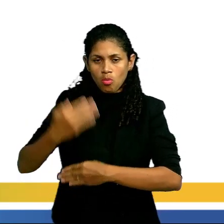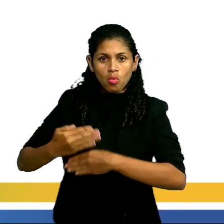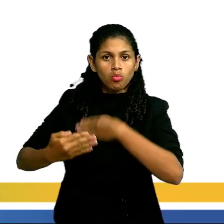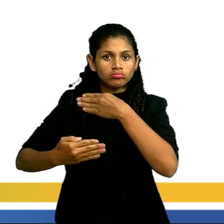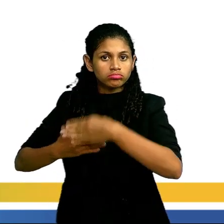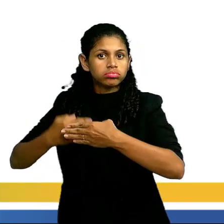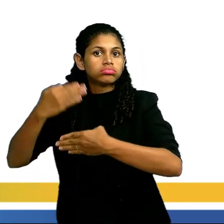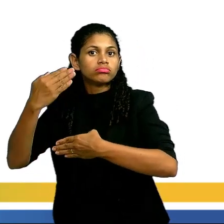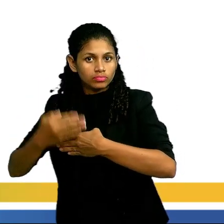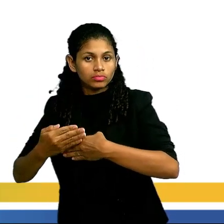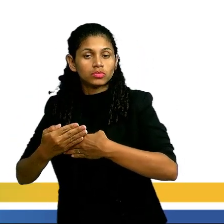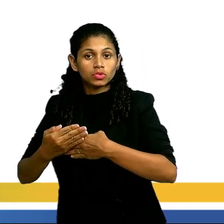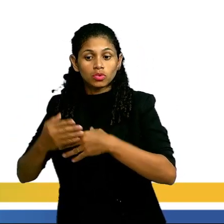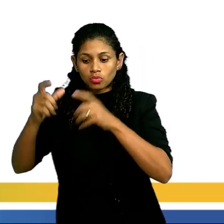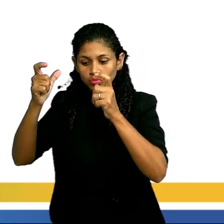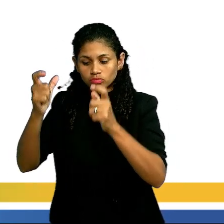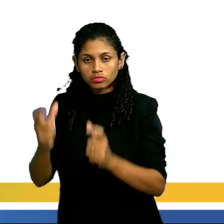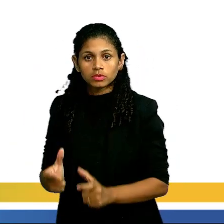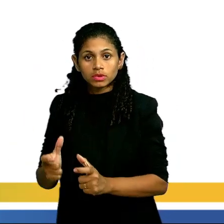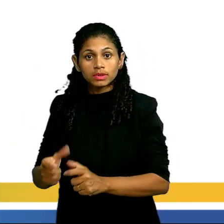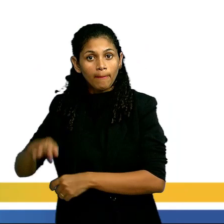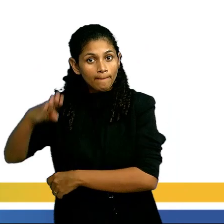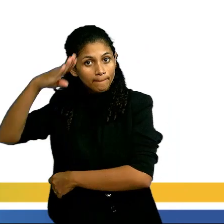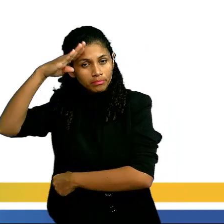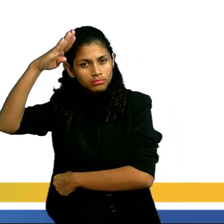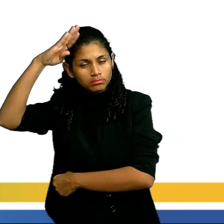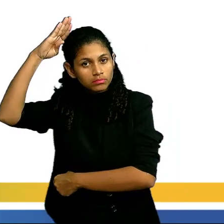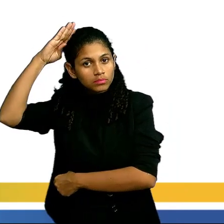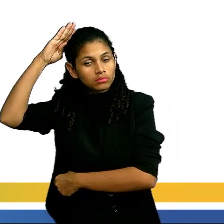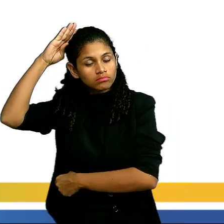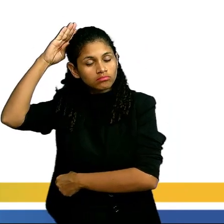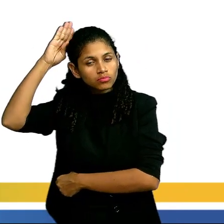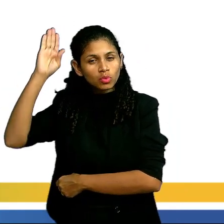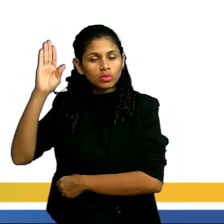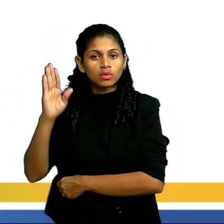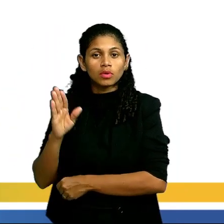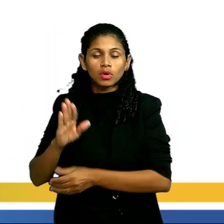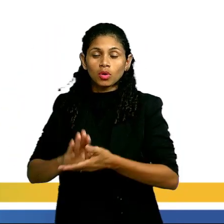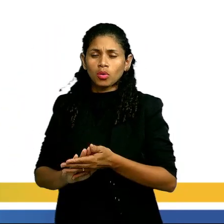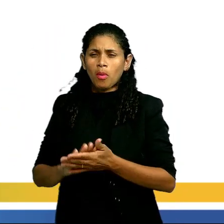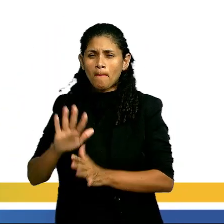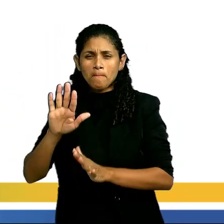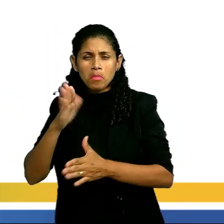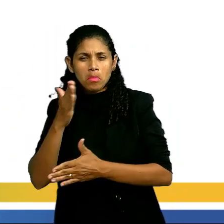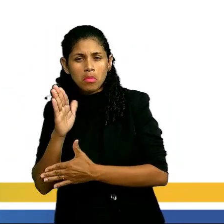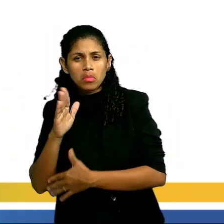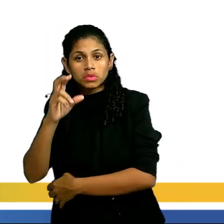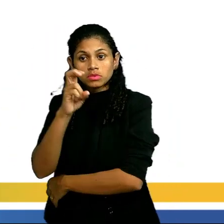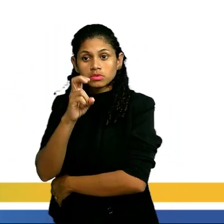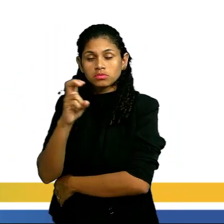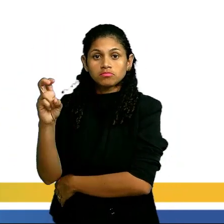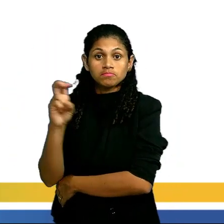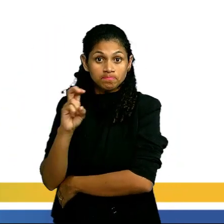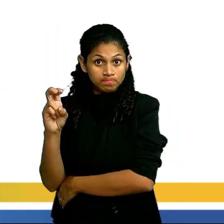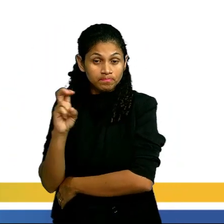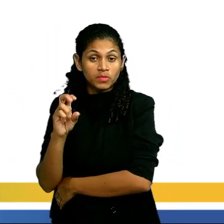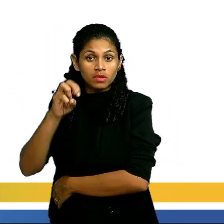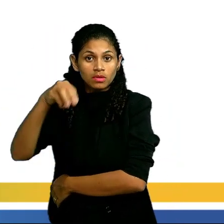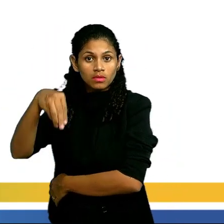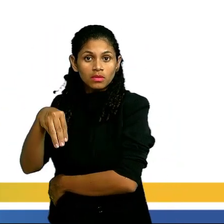solo cubano. Eles instalaram ali mais ou menos uns 55 mísseis. E,